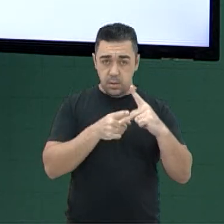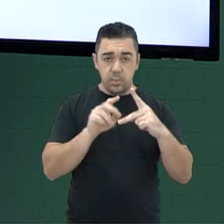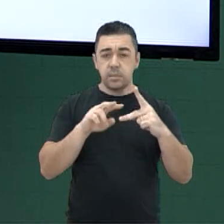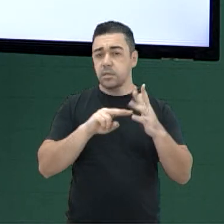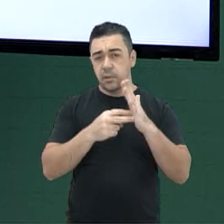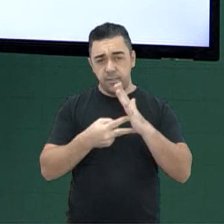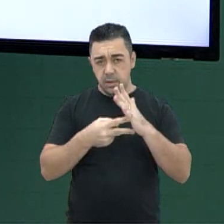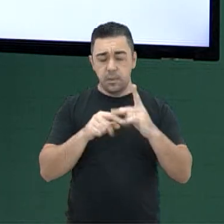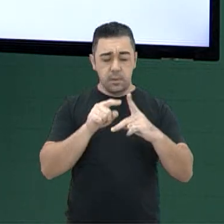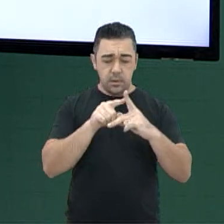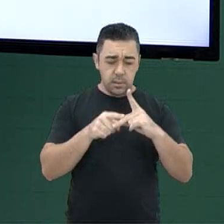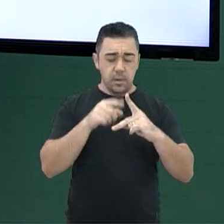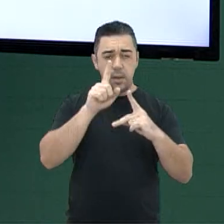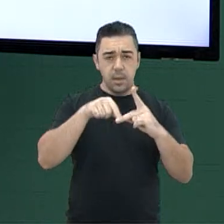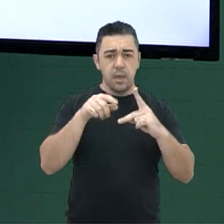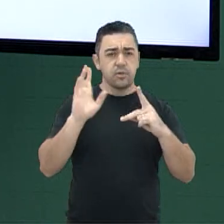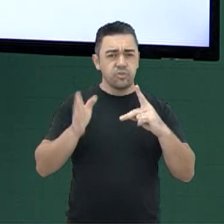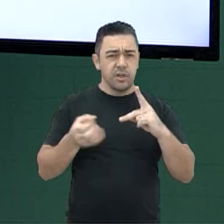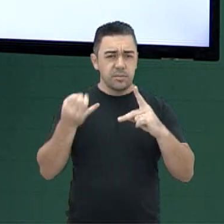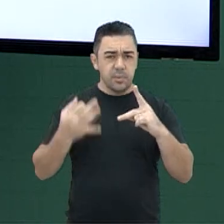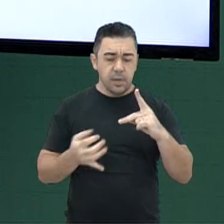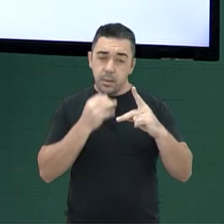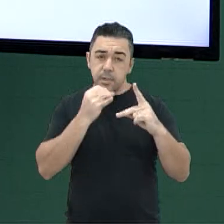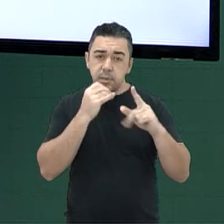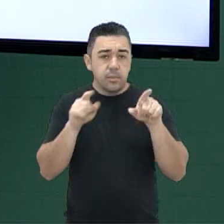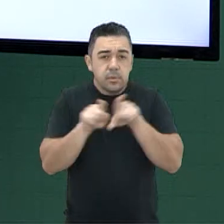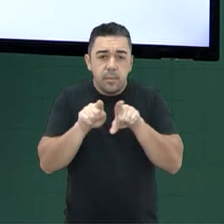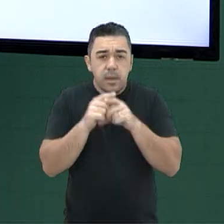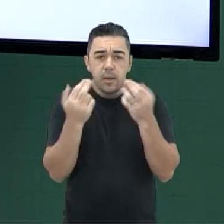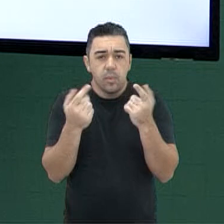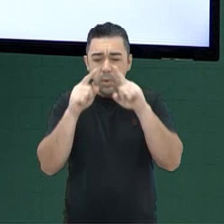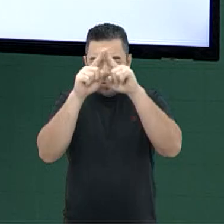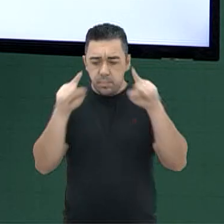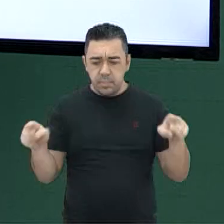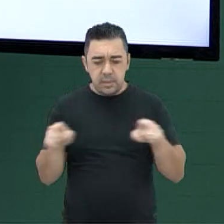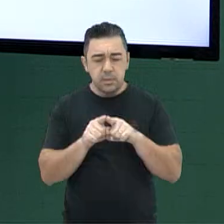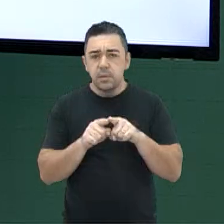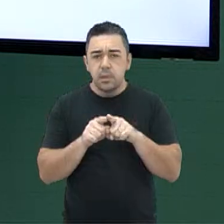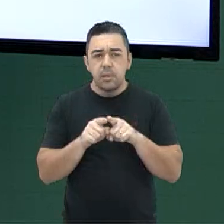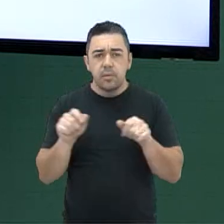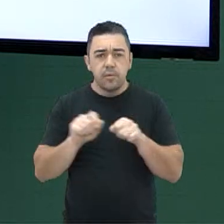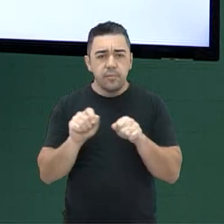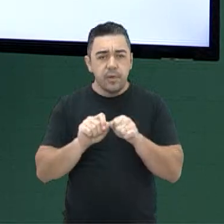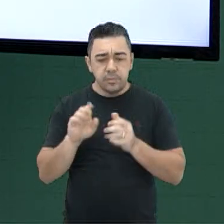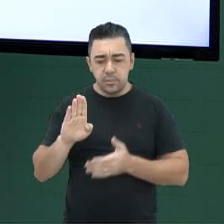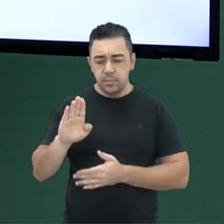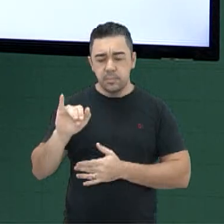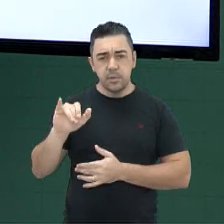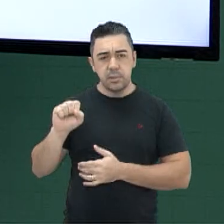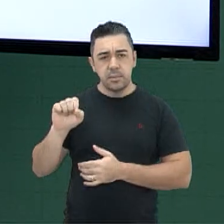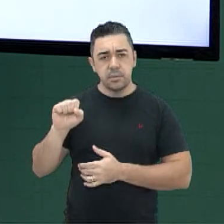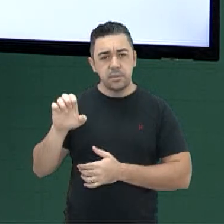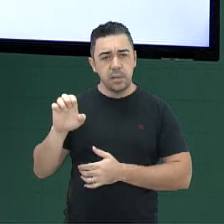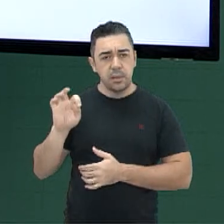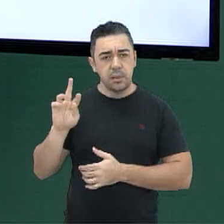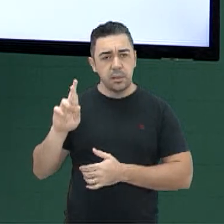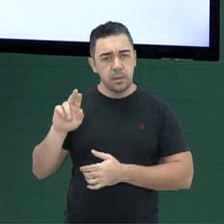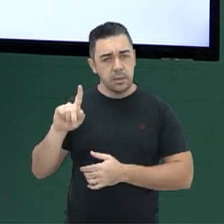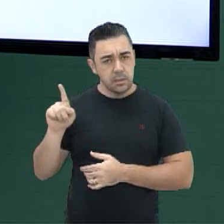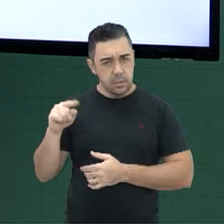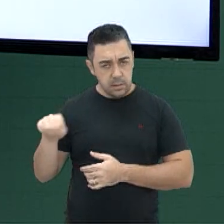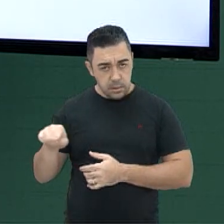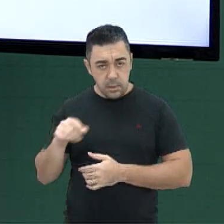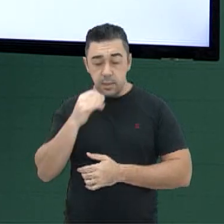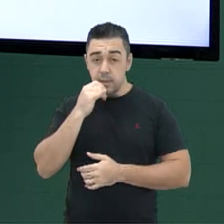é a mesma coisa que a bissetriz que se eu for traçar de um triângulo. Então, a partir do momento que eu traço a bissetriz,